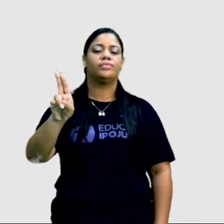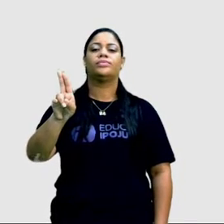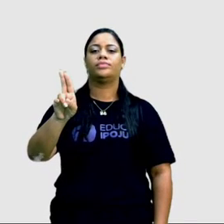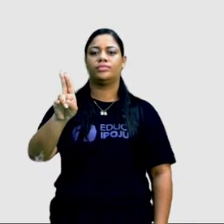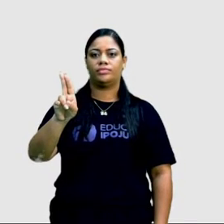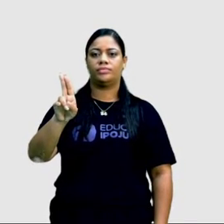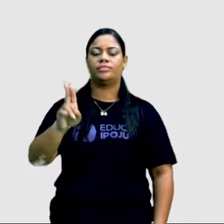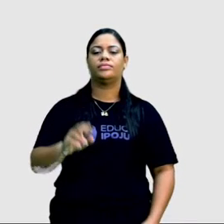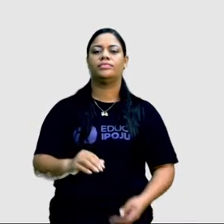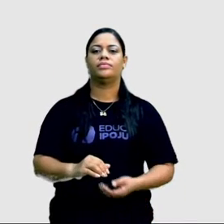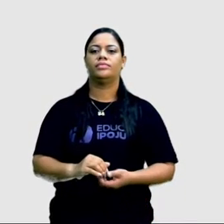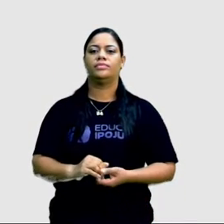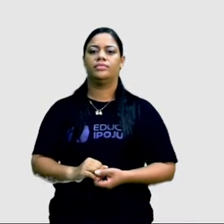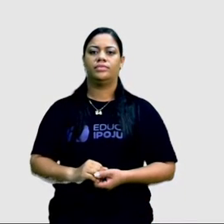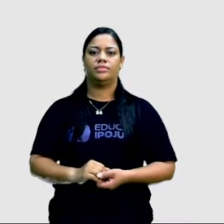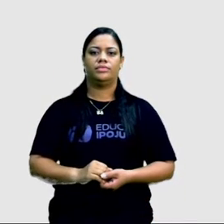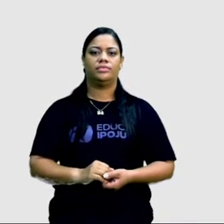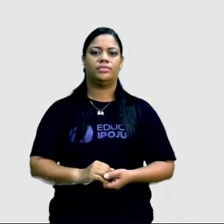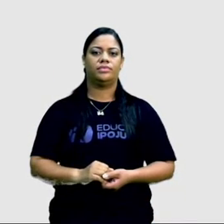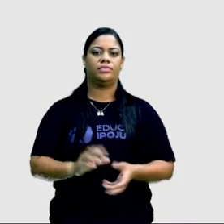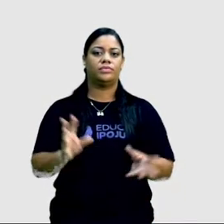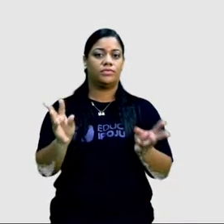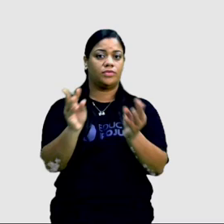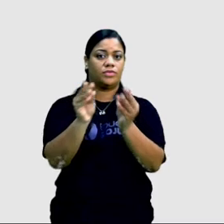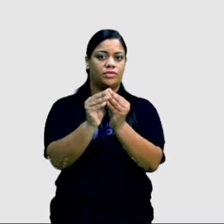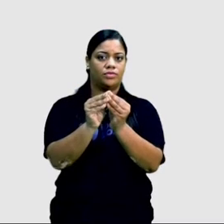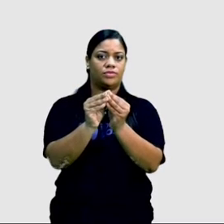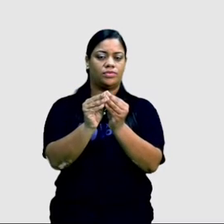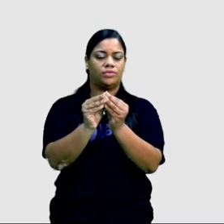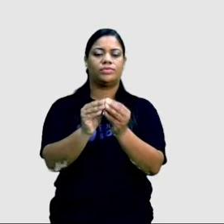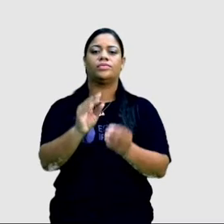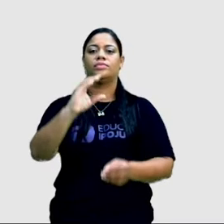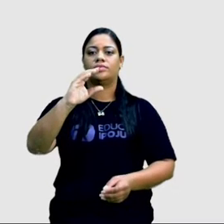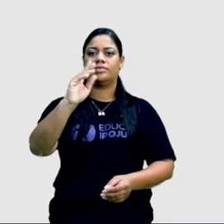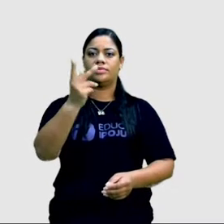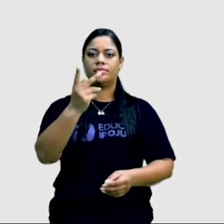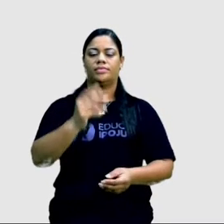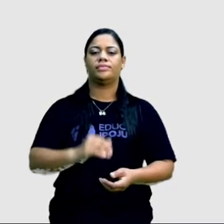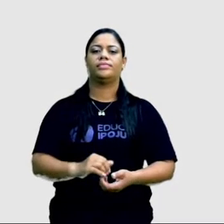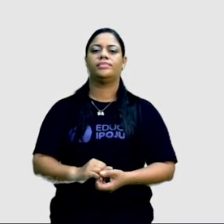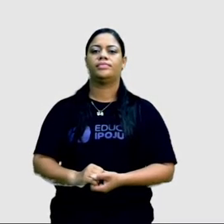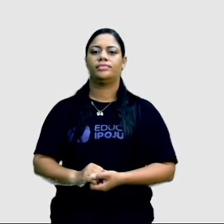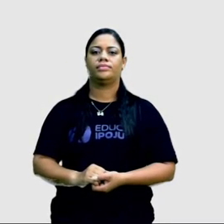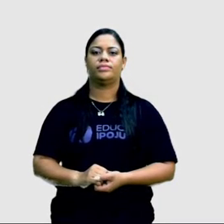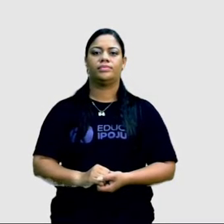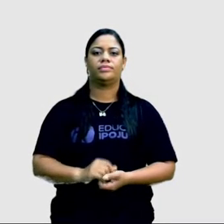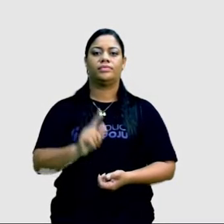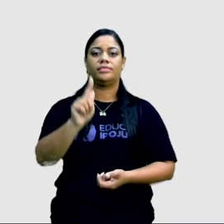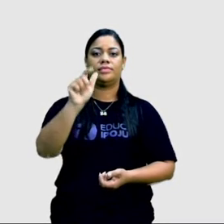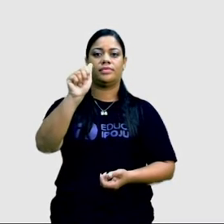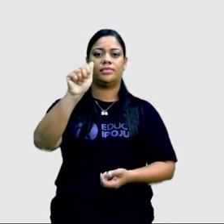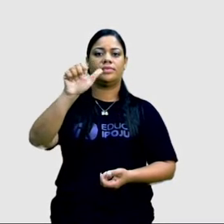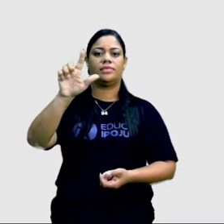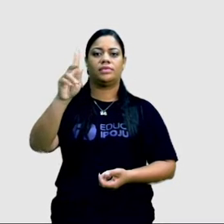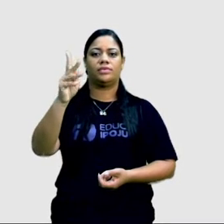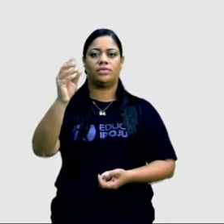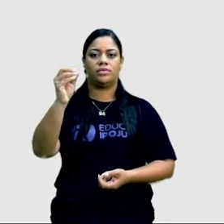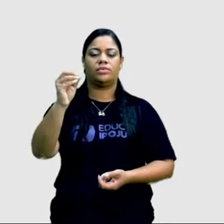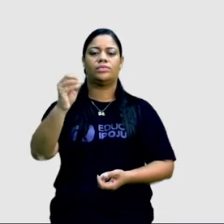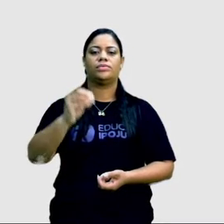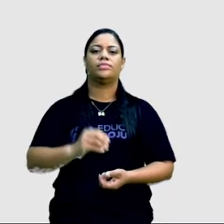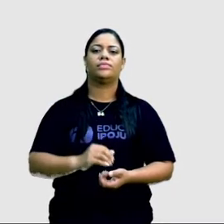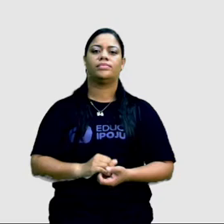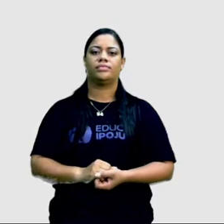CHU, tracinho CHU. CH ficou juntinho. Aí, galho, G,